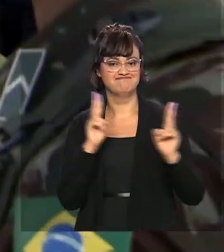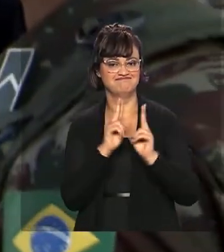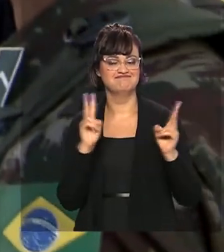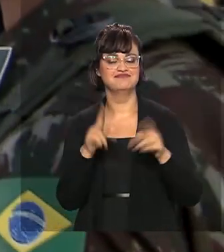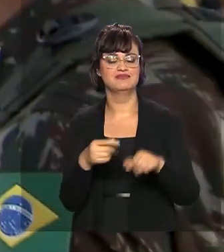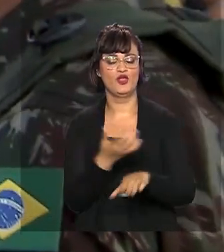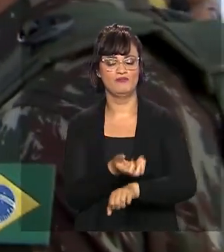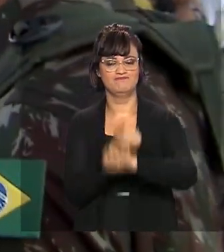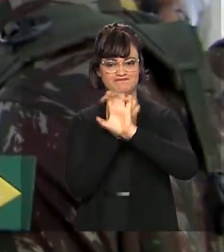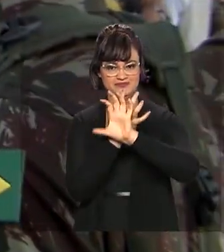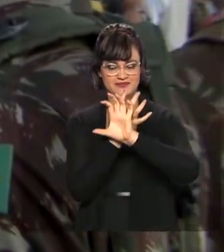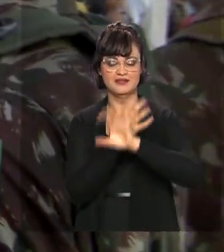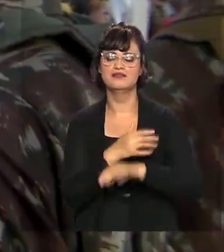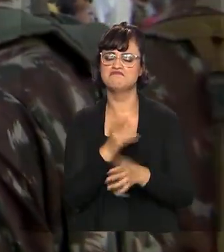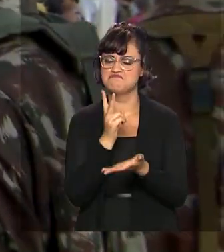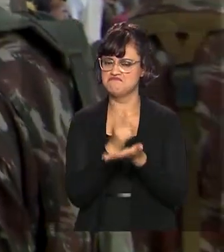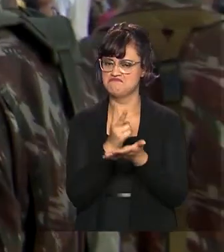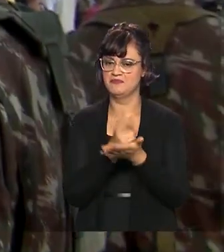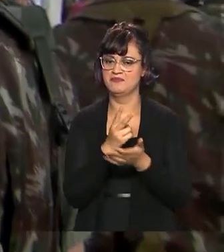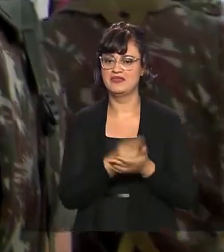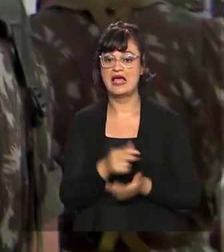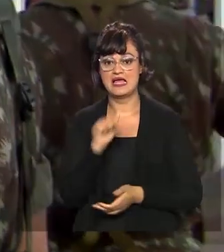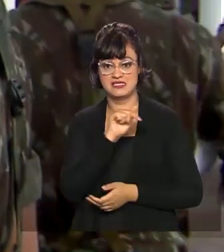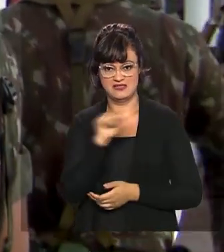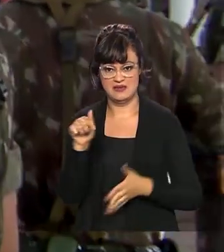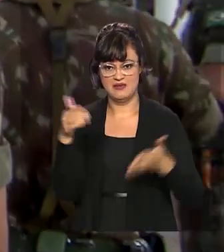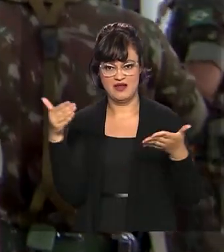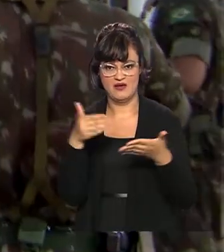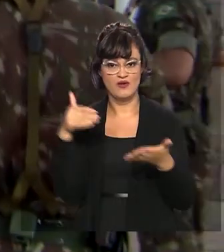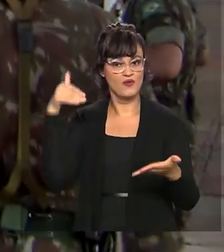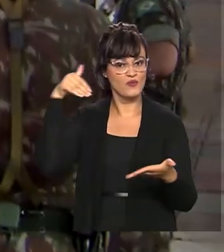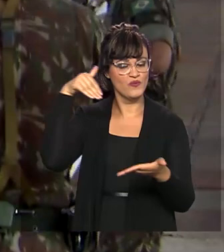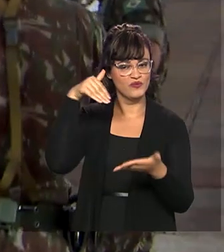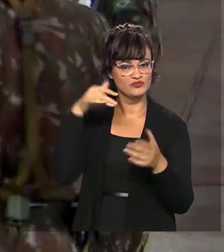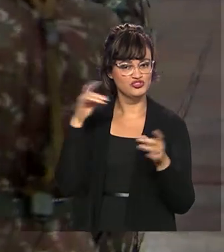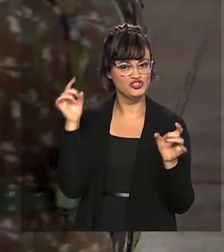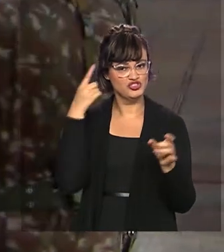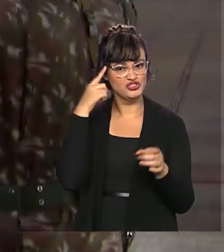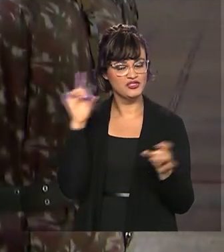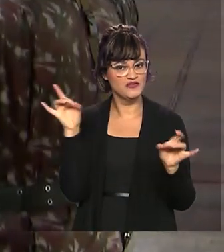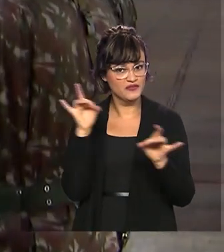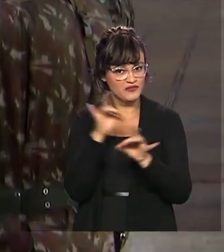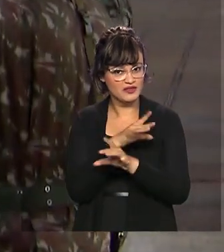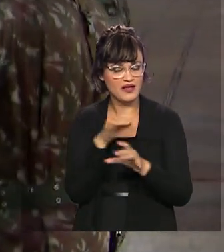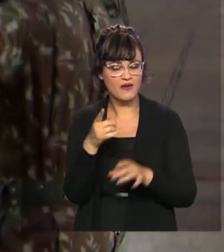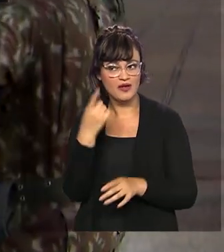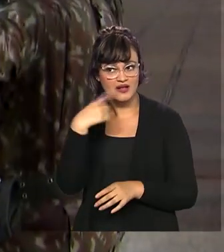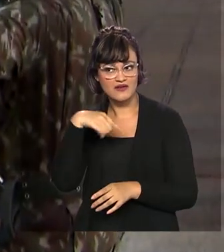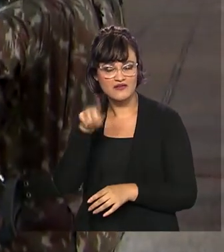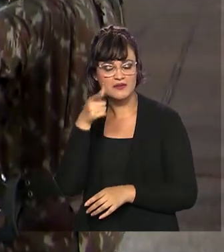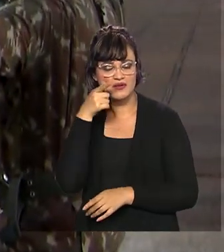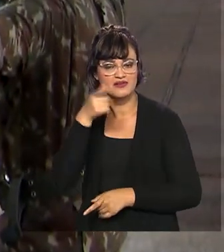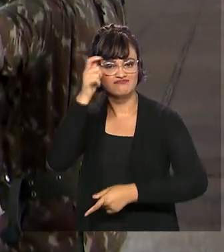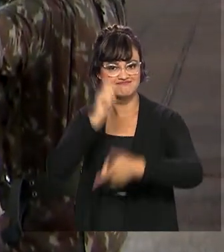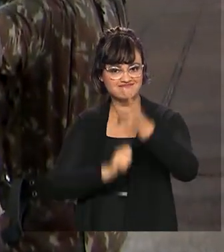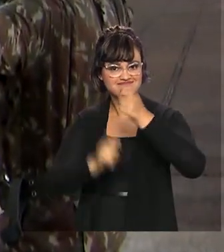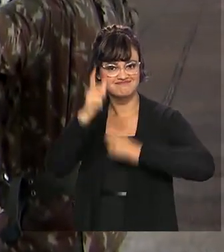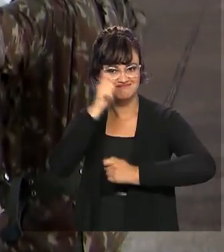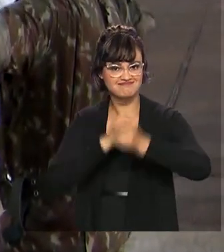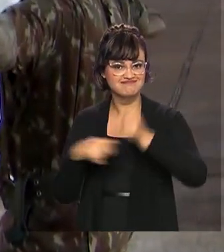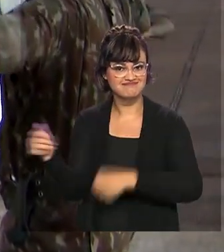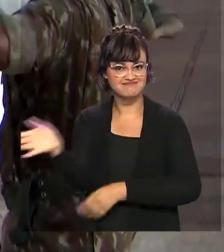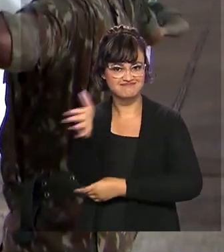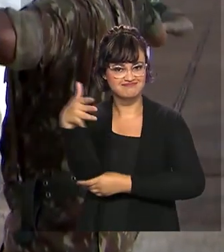videoconferência. Como de costume, essa semana, no fim do dia, o presidente sai para acompanhar a cerimônia de arriamento